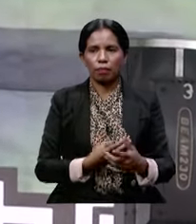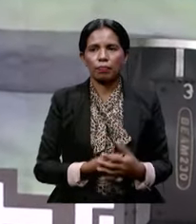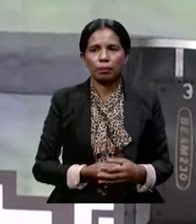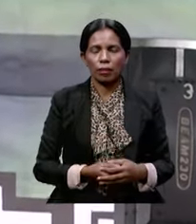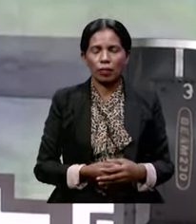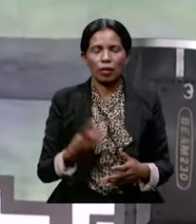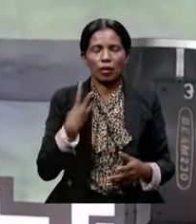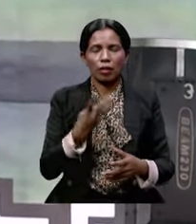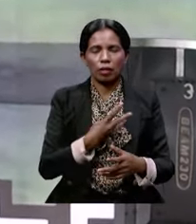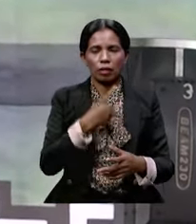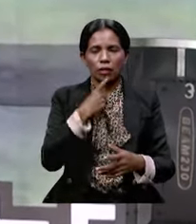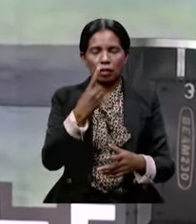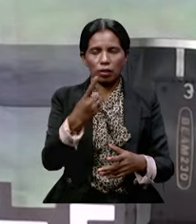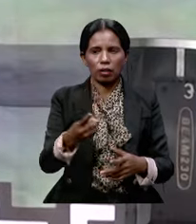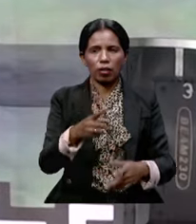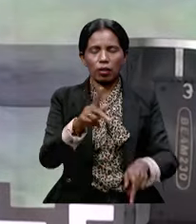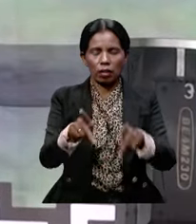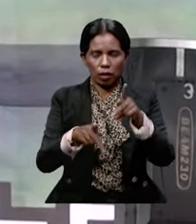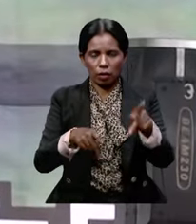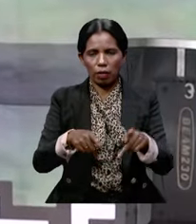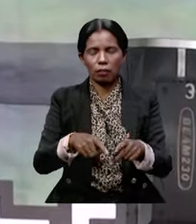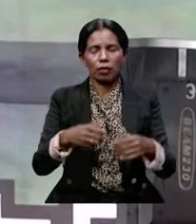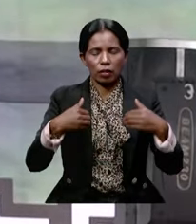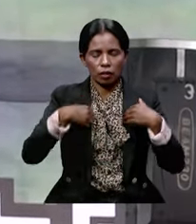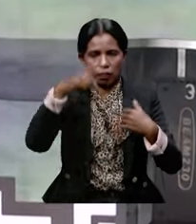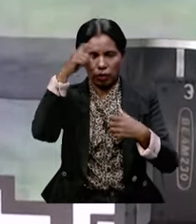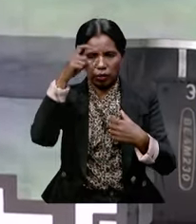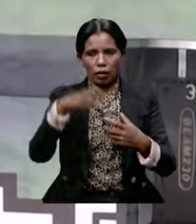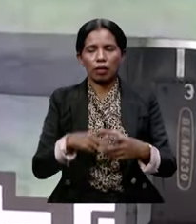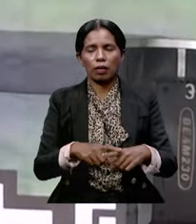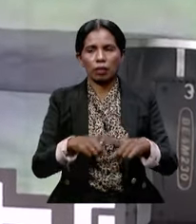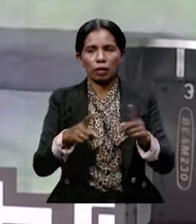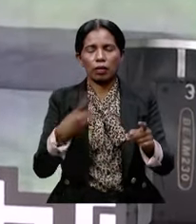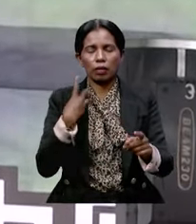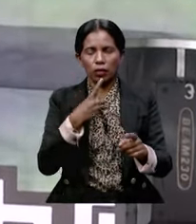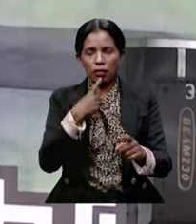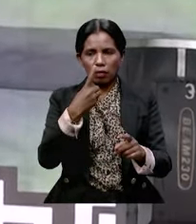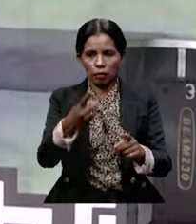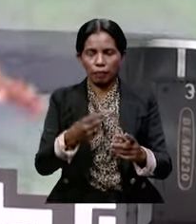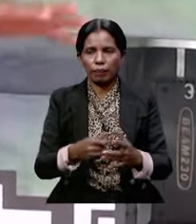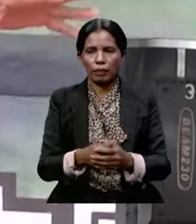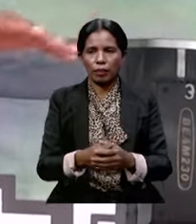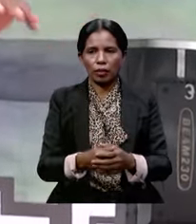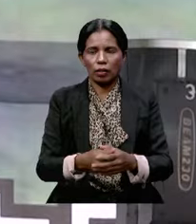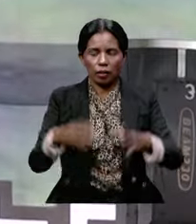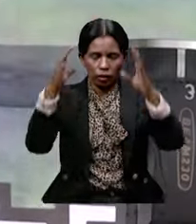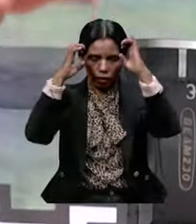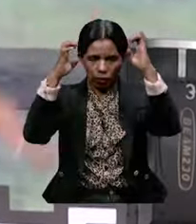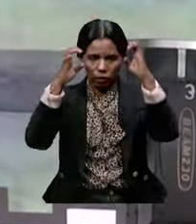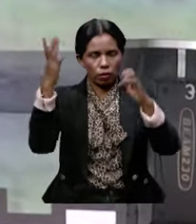E tem que corrigir, tem a mentalidade, corrigir a mentalidade e a educação no